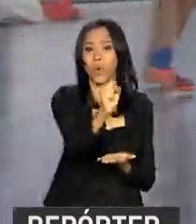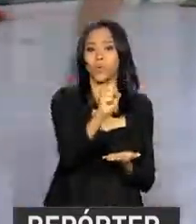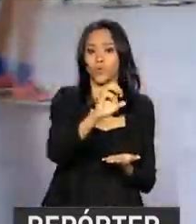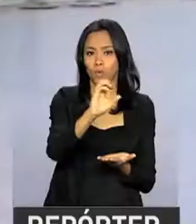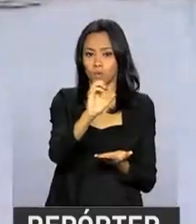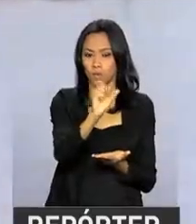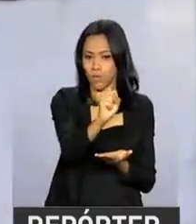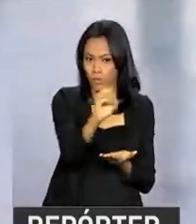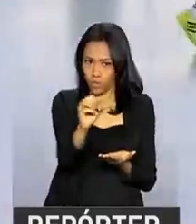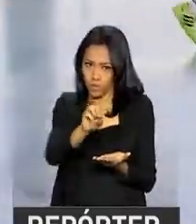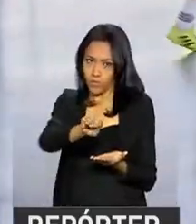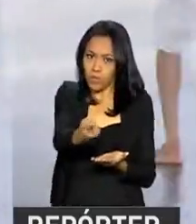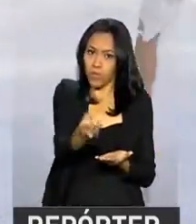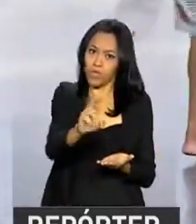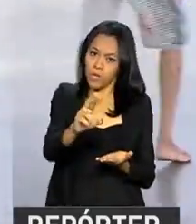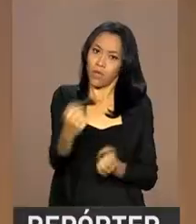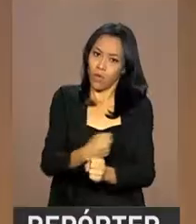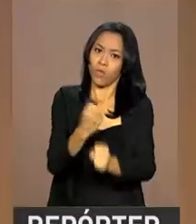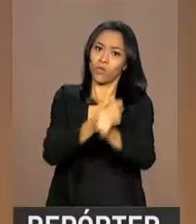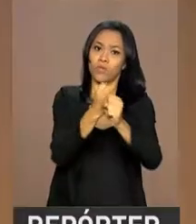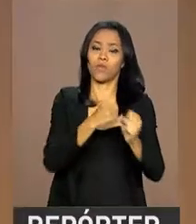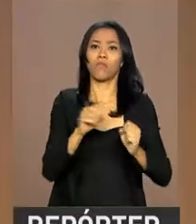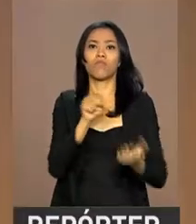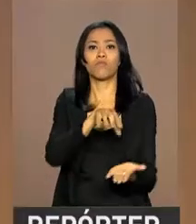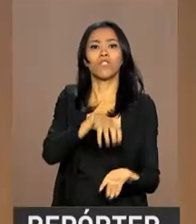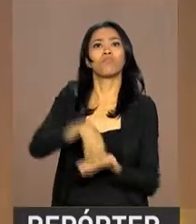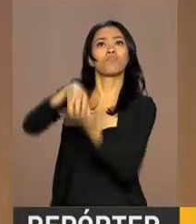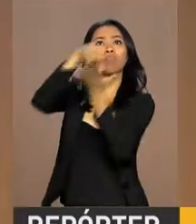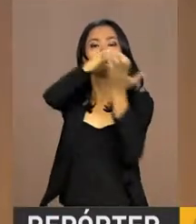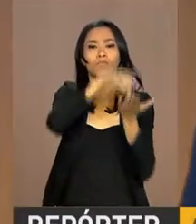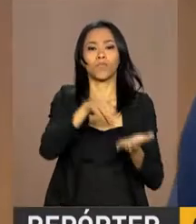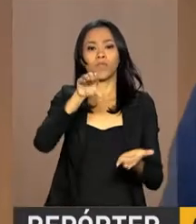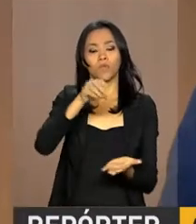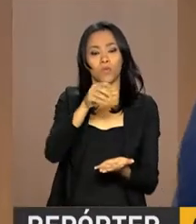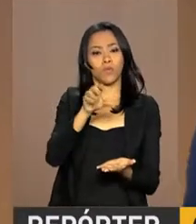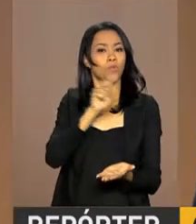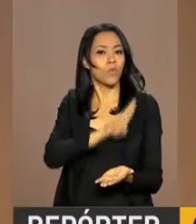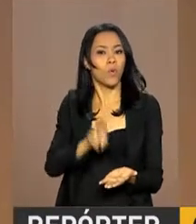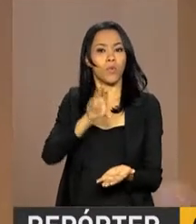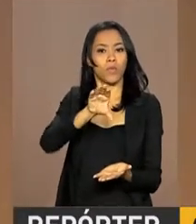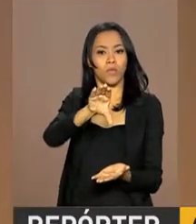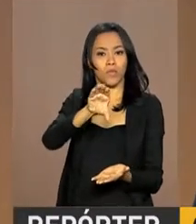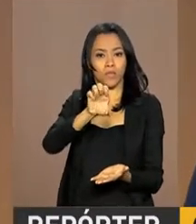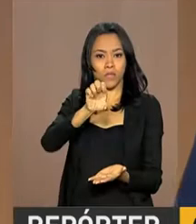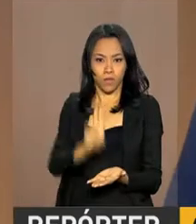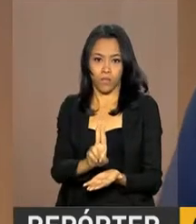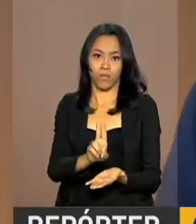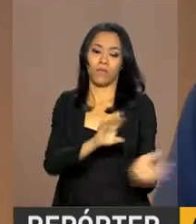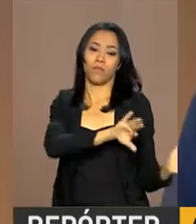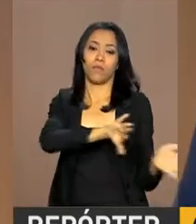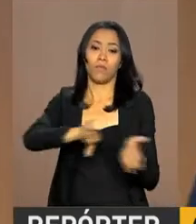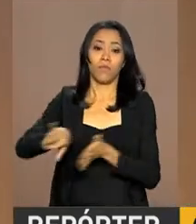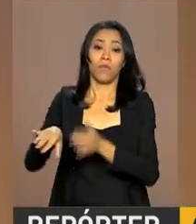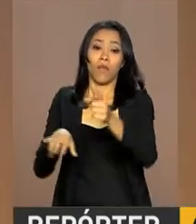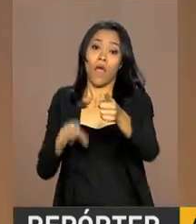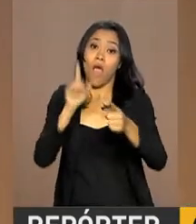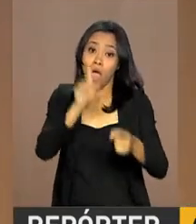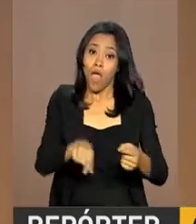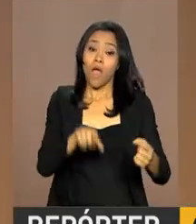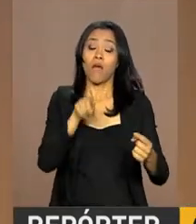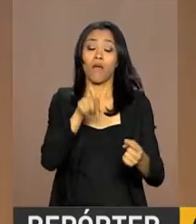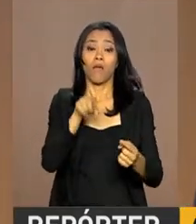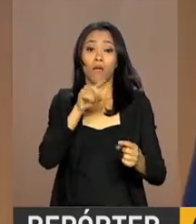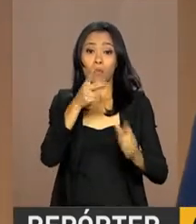R$ 800 milhões na construção das unidades. É um importante projeto de claro cunho social, de